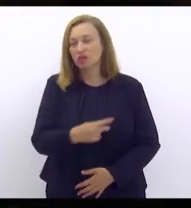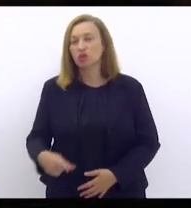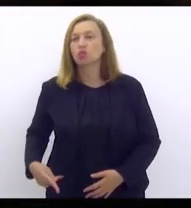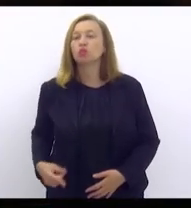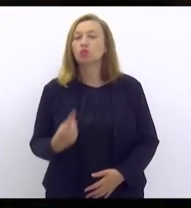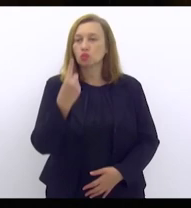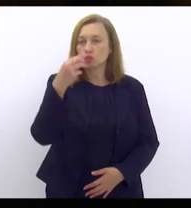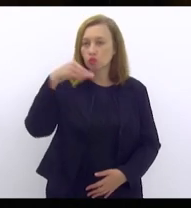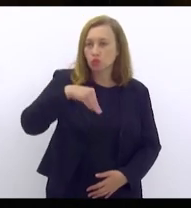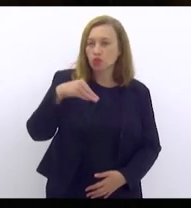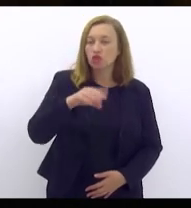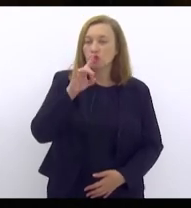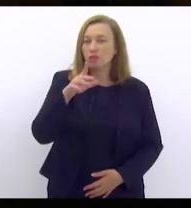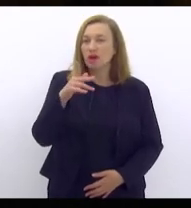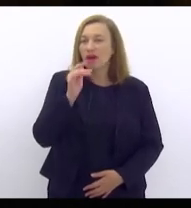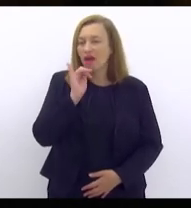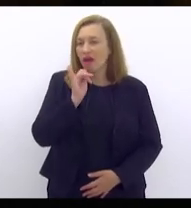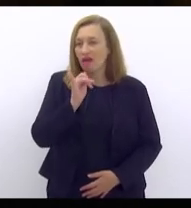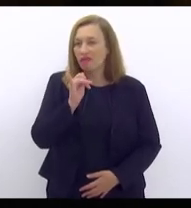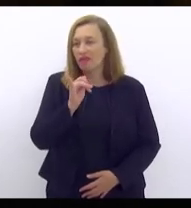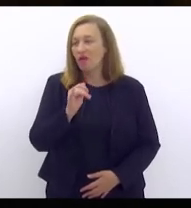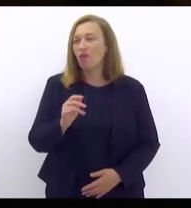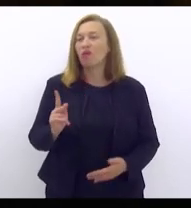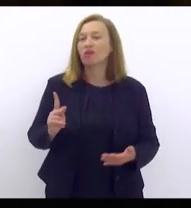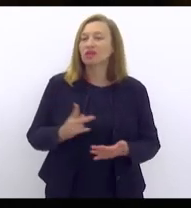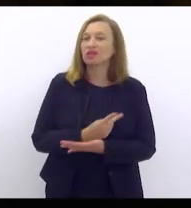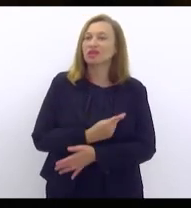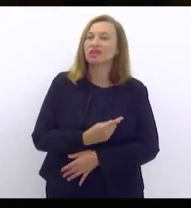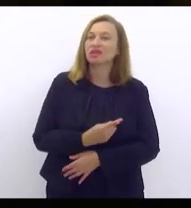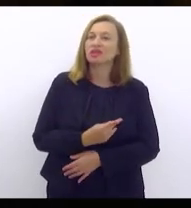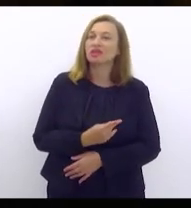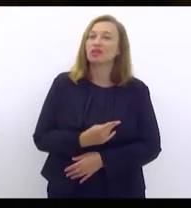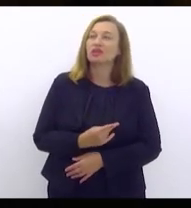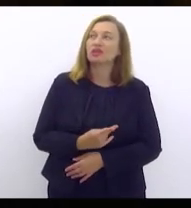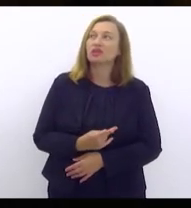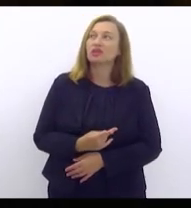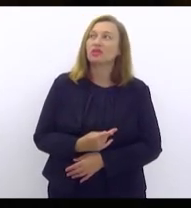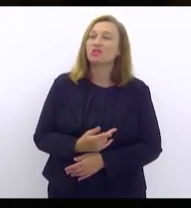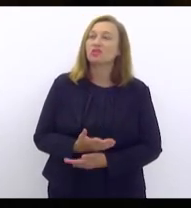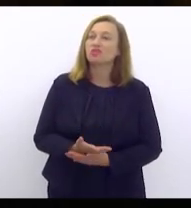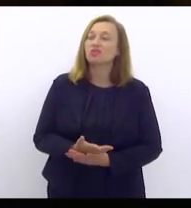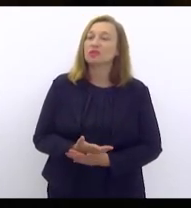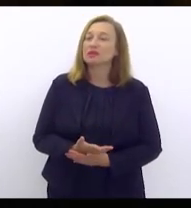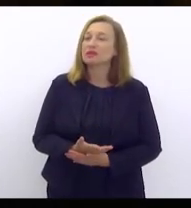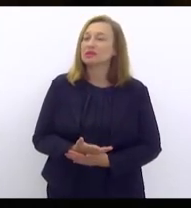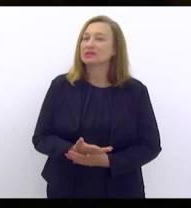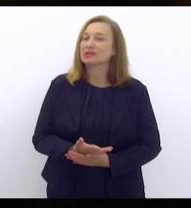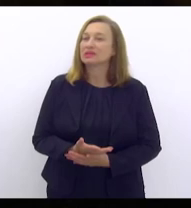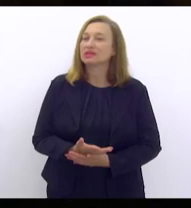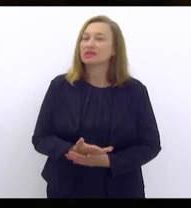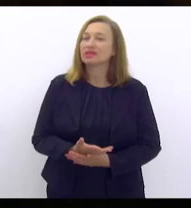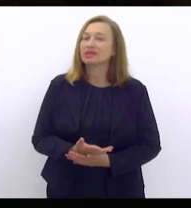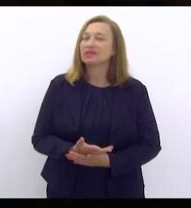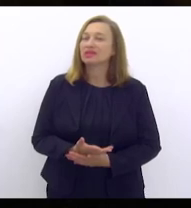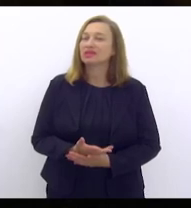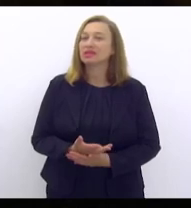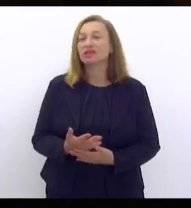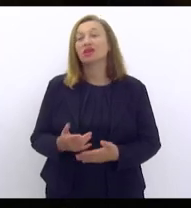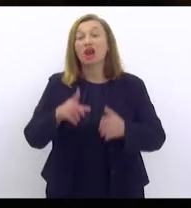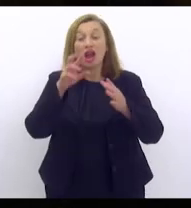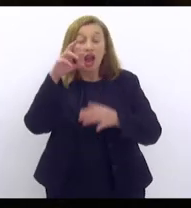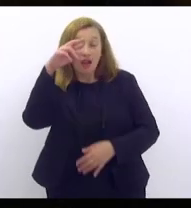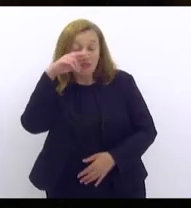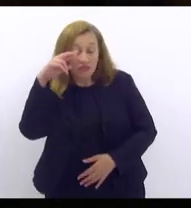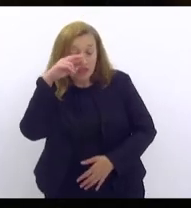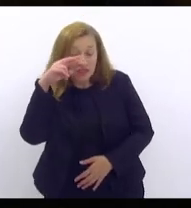minutinho, só para relatar um fato, né? A gente, como se tornou de grande notoriedade as